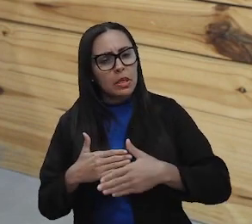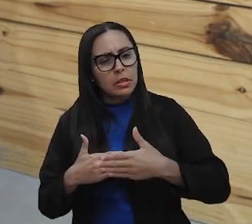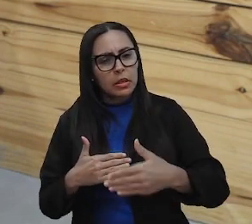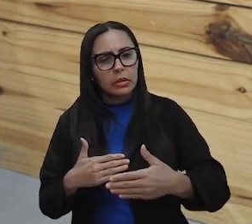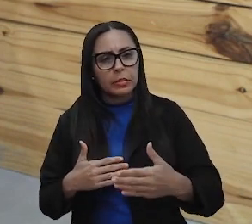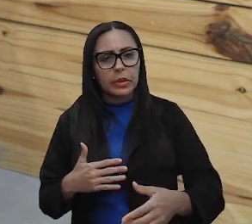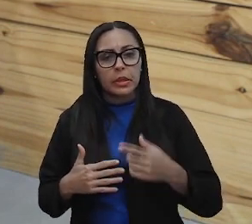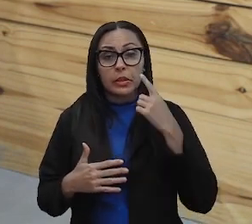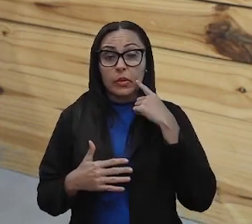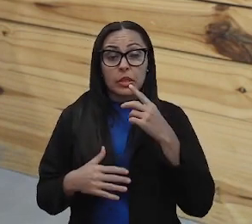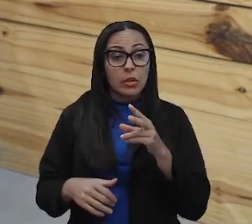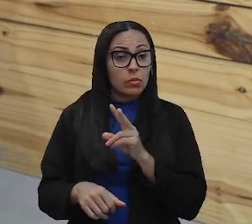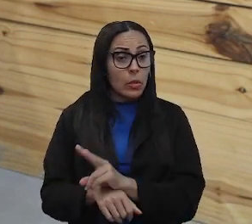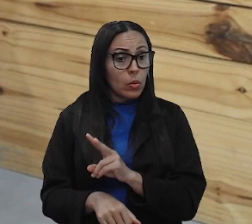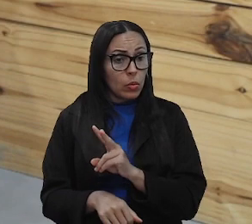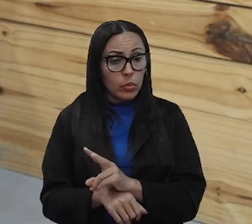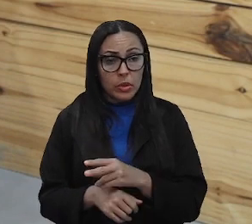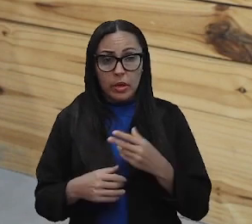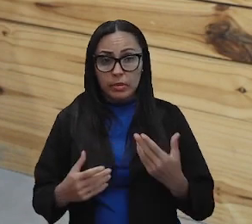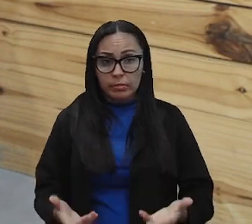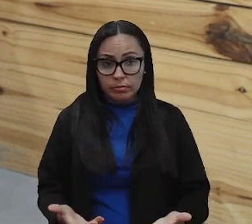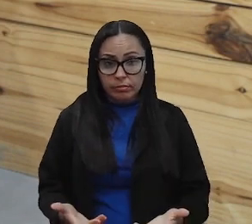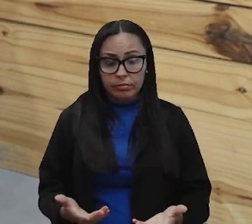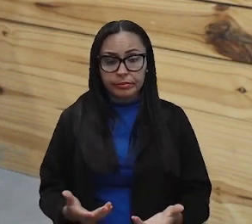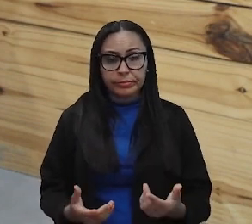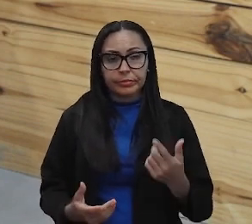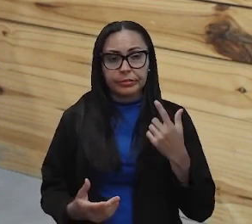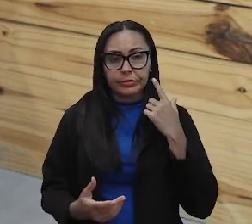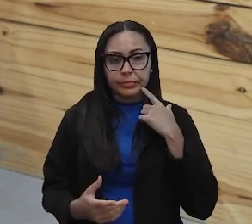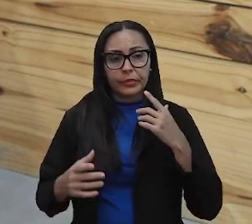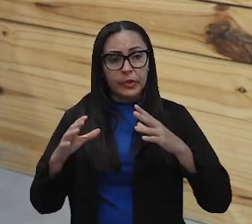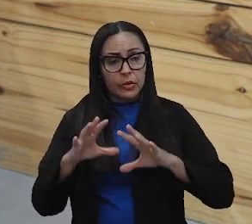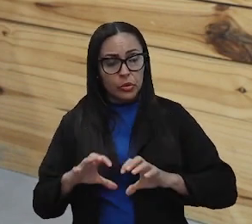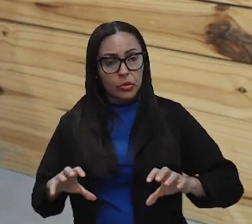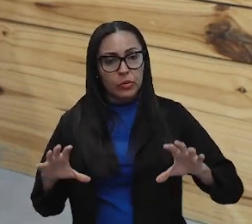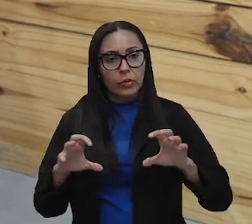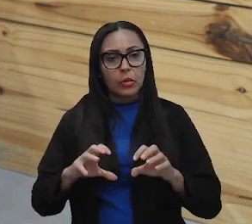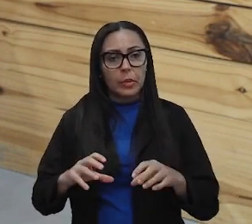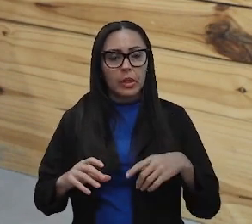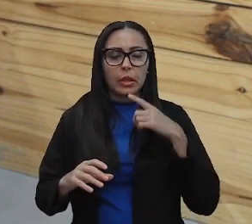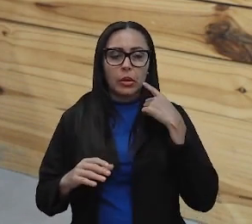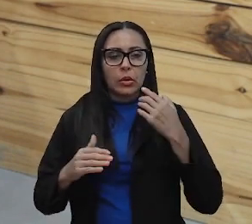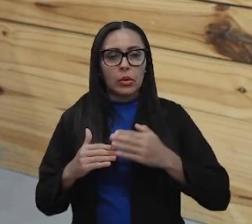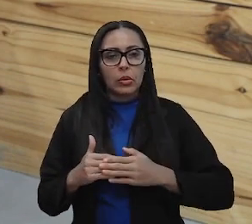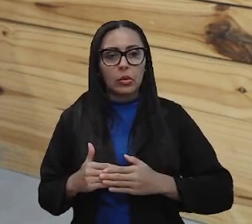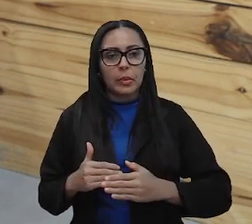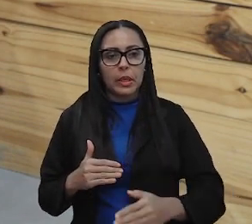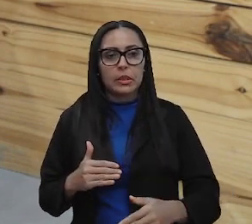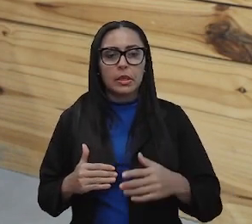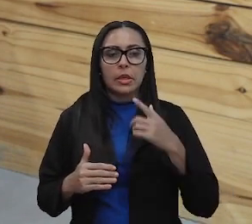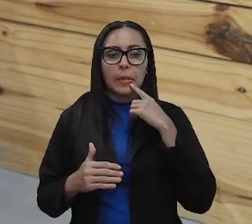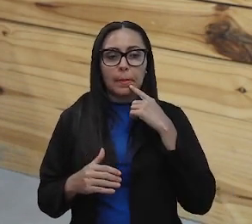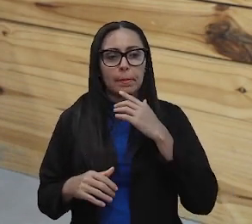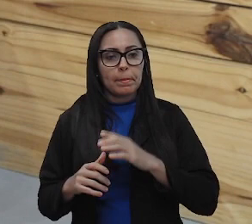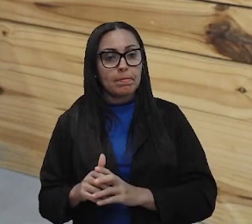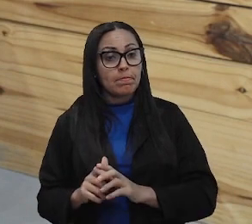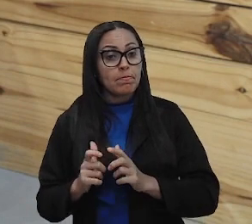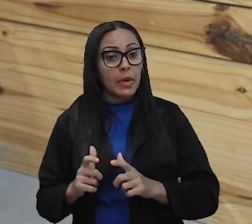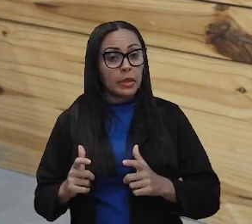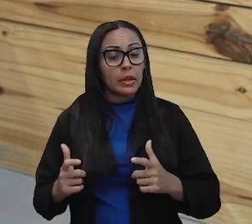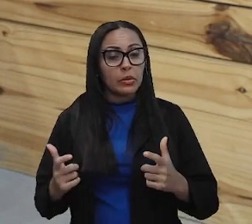não cuidar desse desconforto, essa lesão, ela começa a ter uma gravidade maior, porque existem os